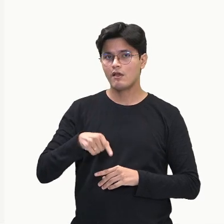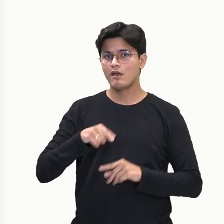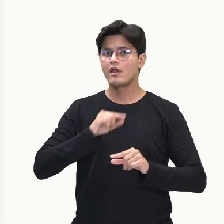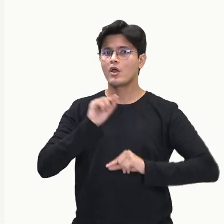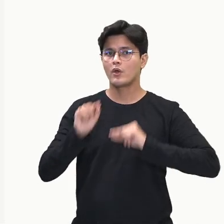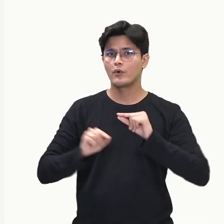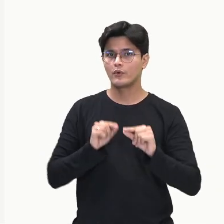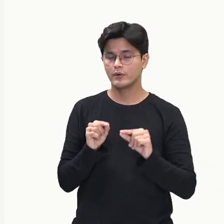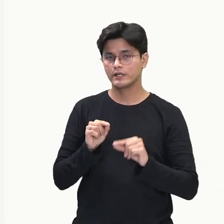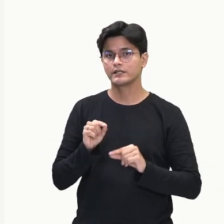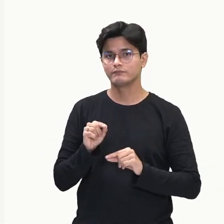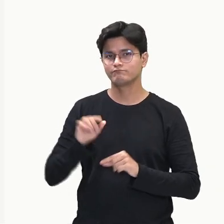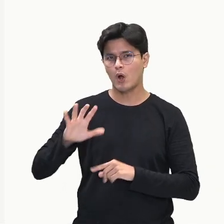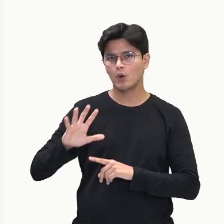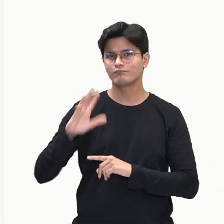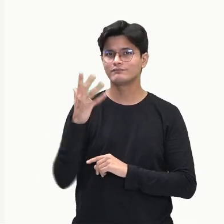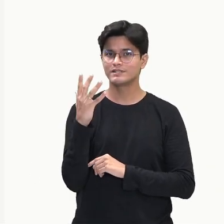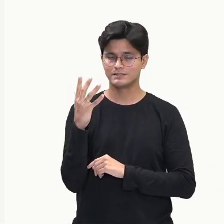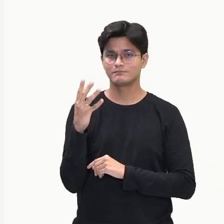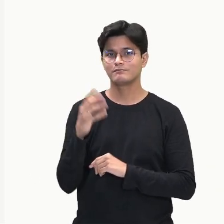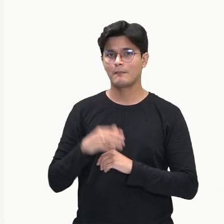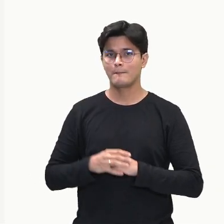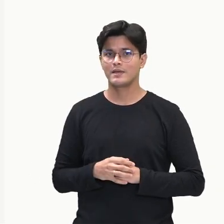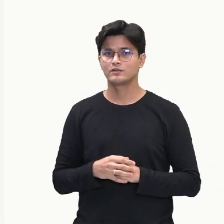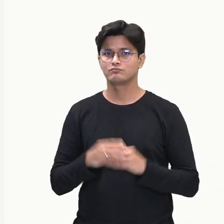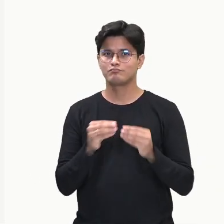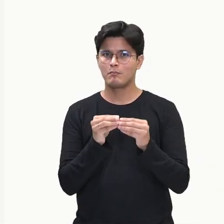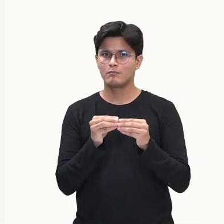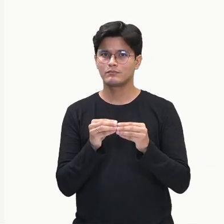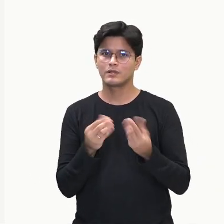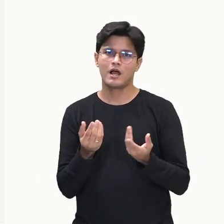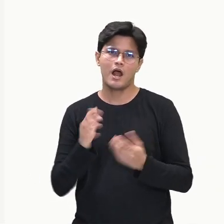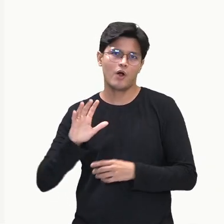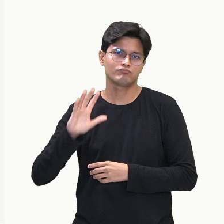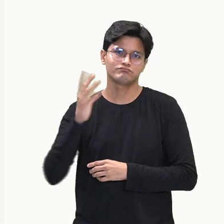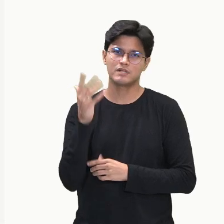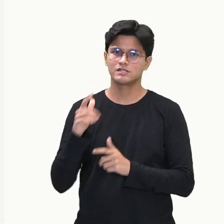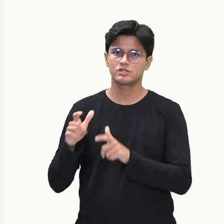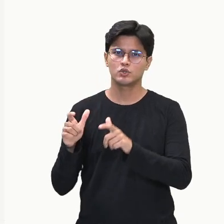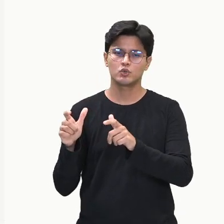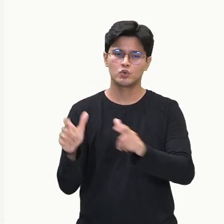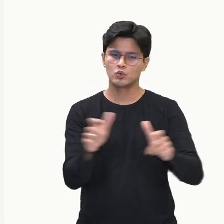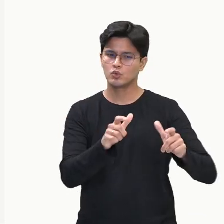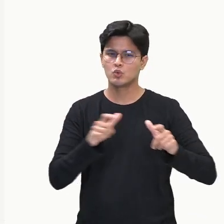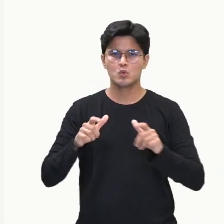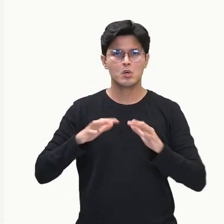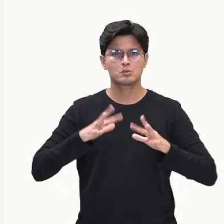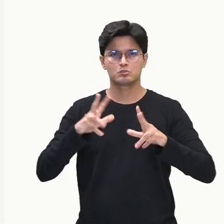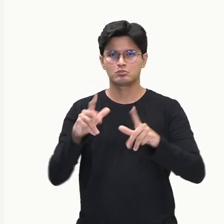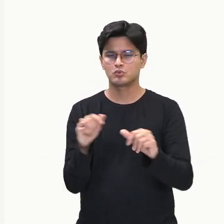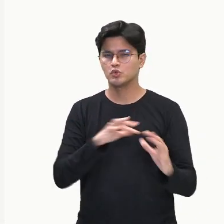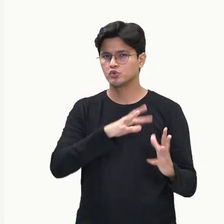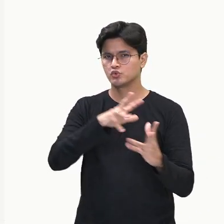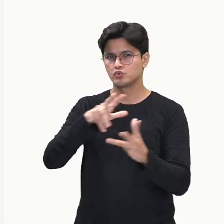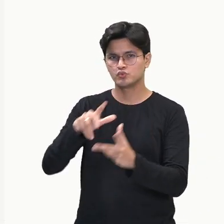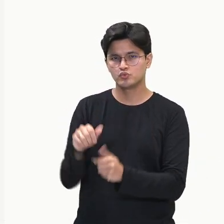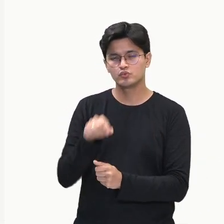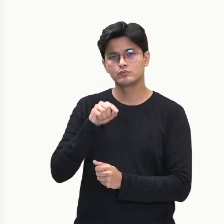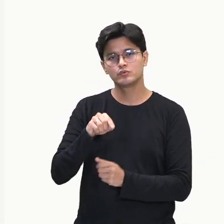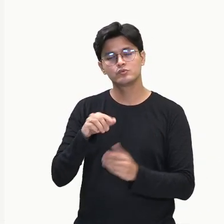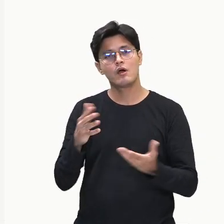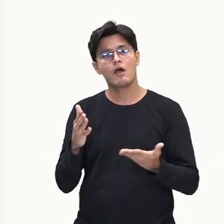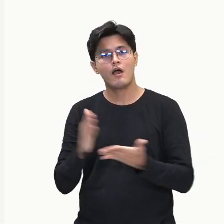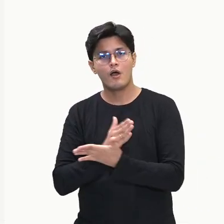atinge a todos os lugares do mundo, em alguma proporção, alguns lugares com mais